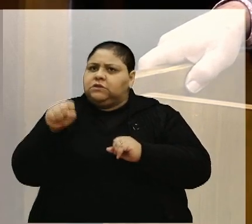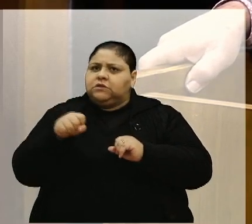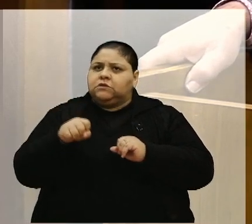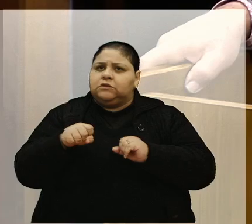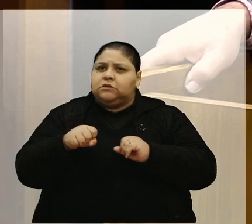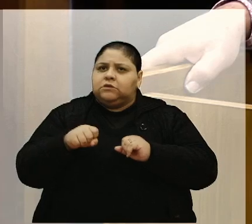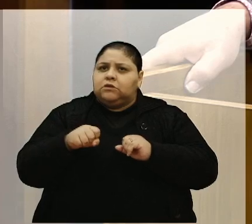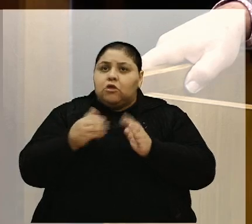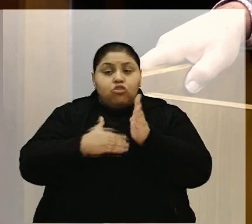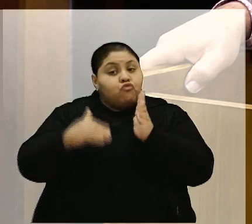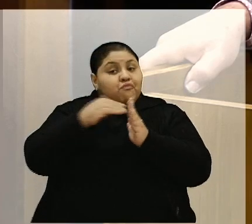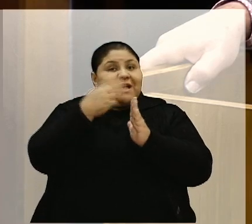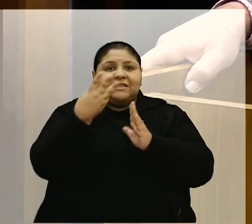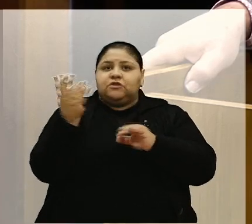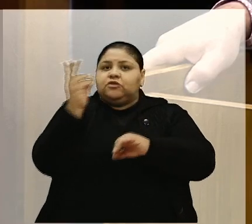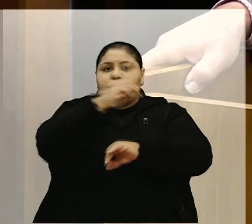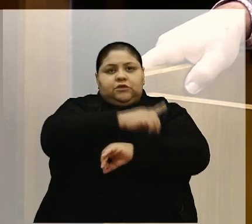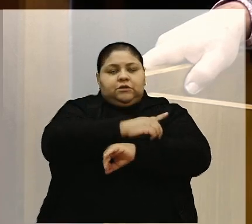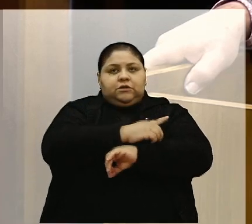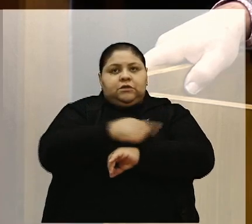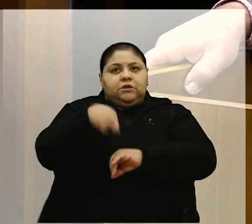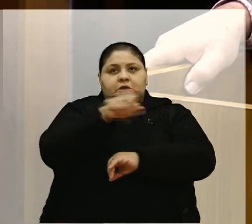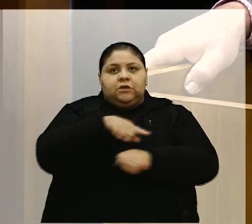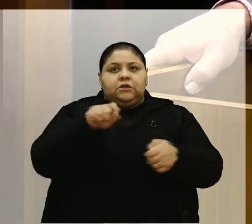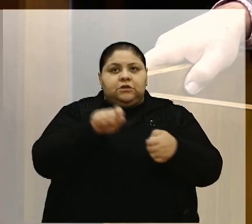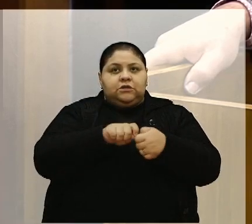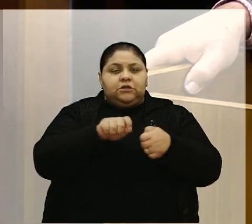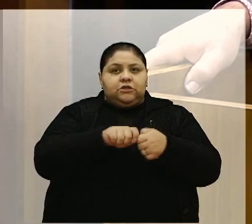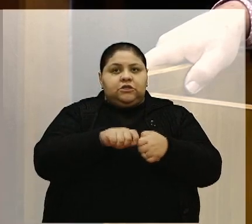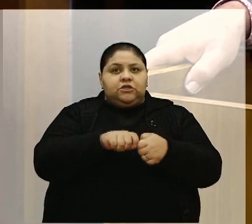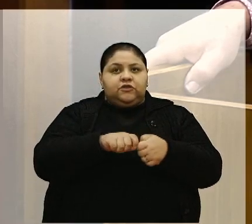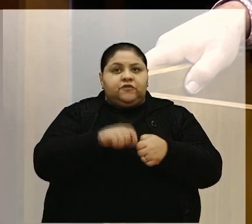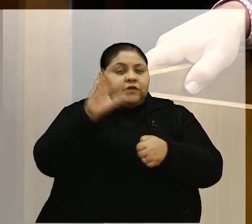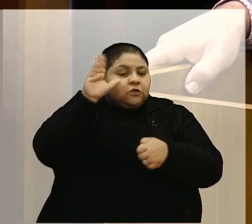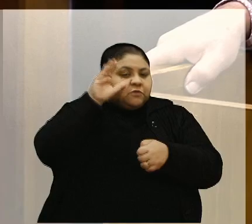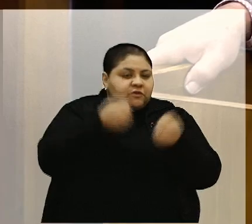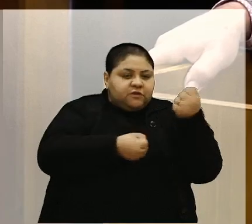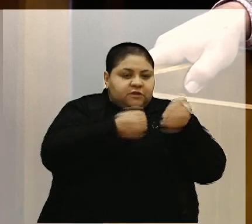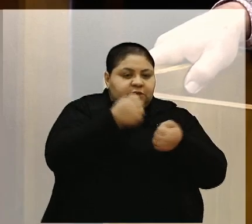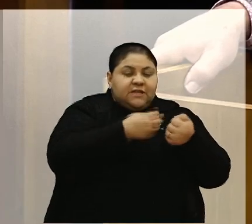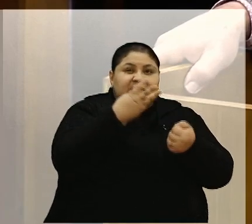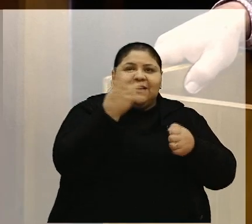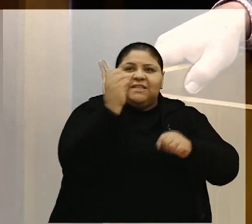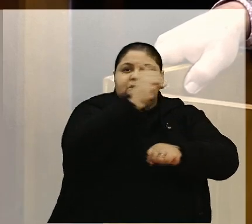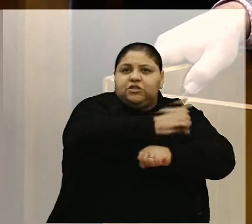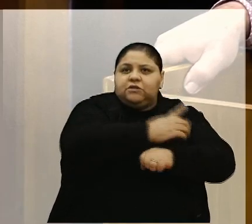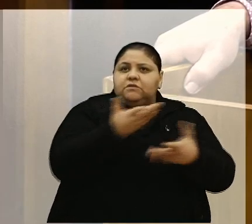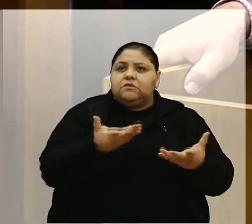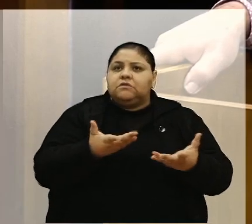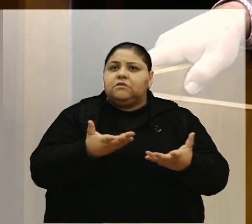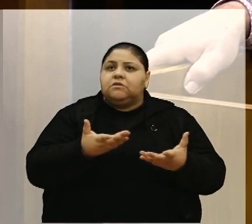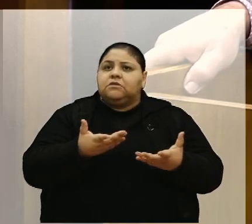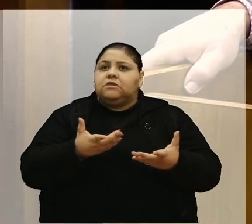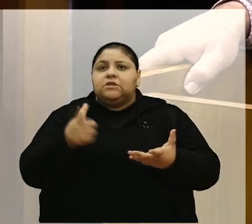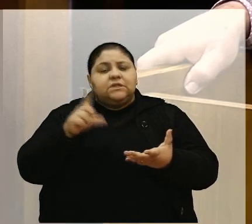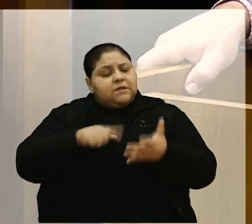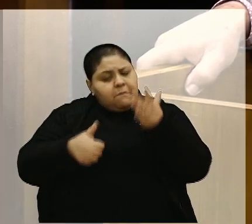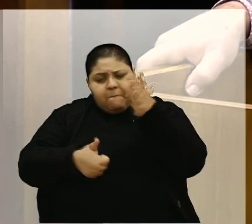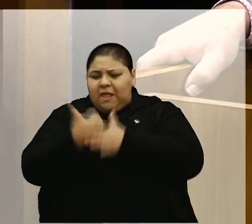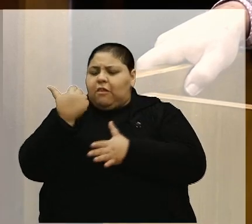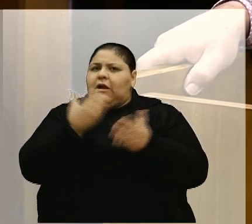máximo 3 dias. Quando a gente faz uma revisão de um carro, sai no dia, 3 dias. E teria melhorado